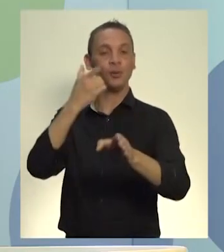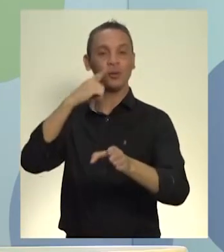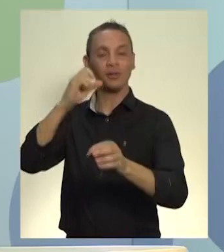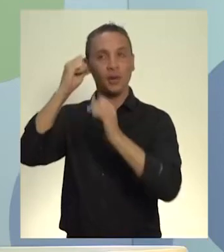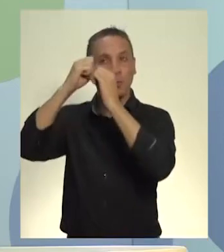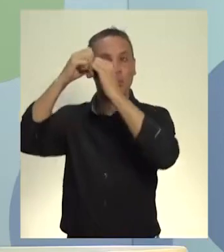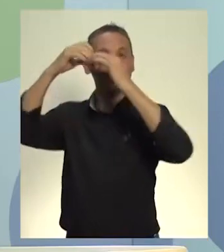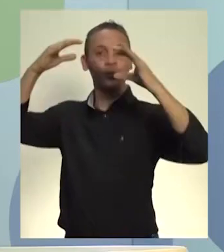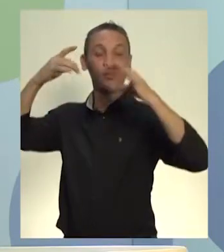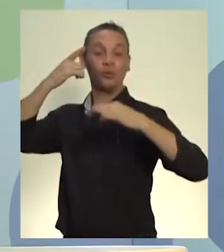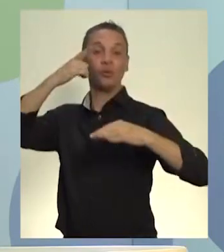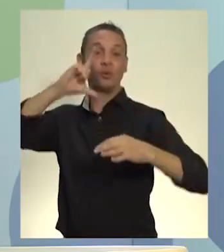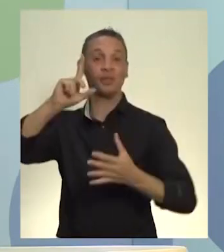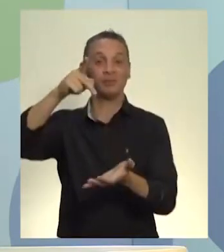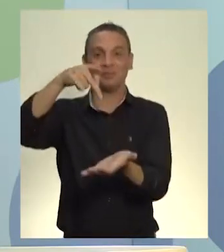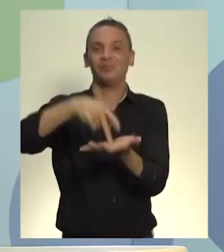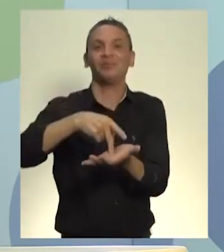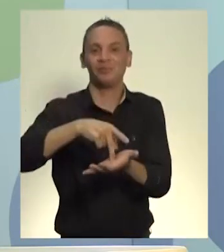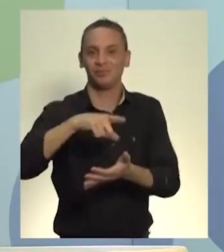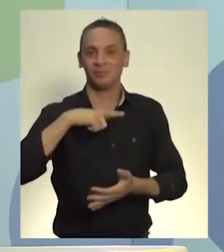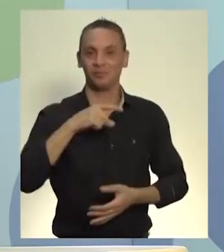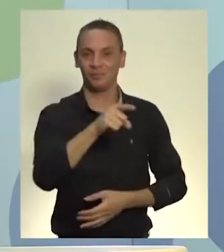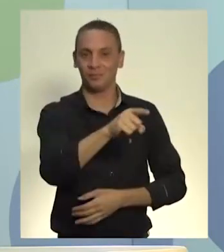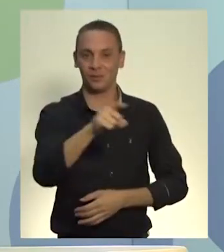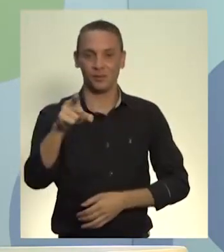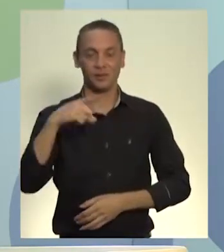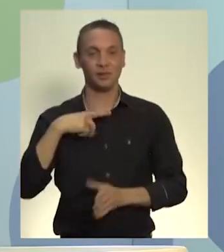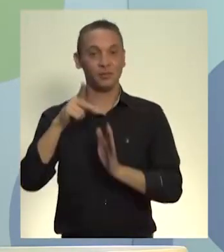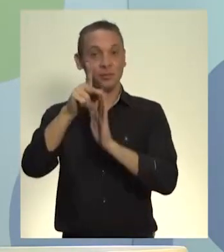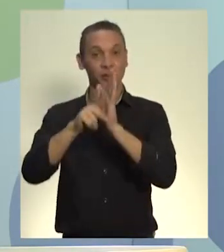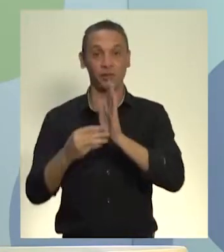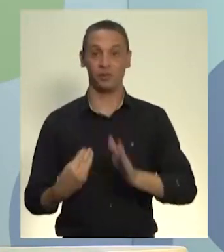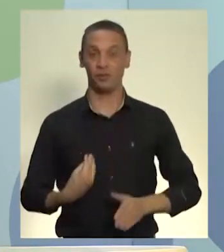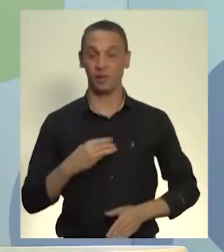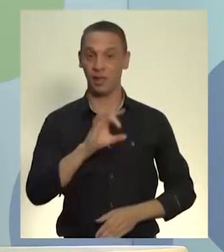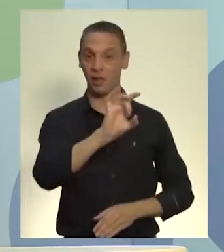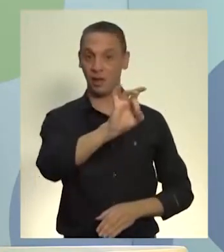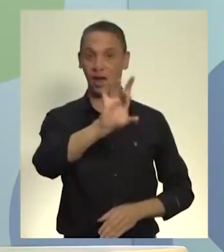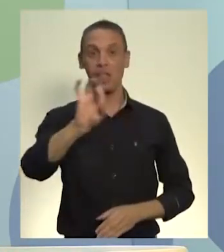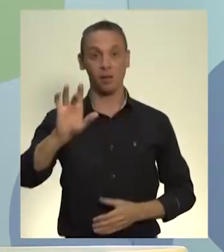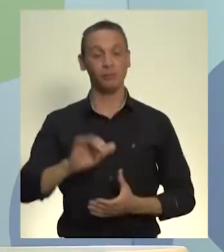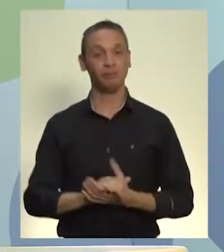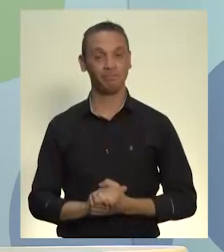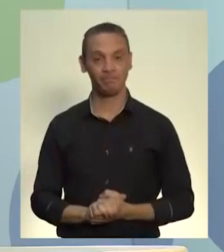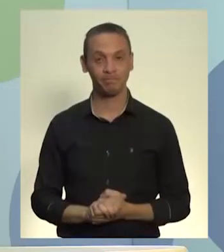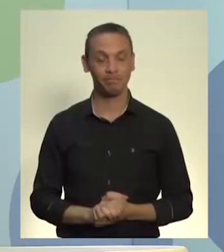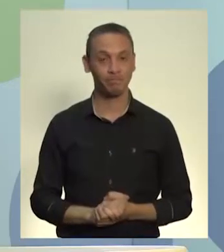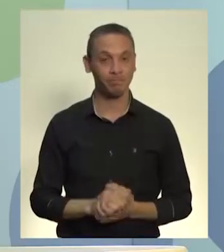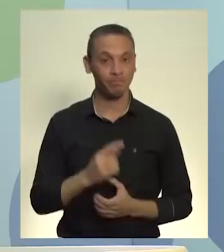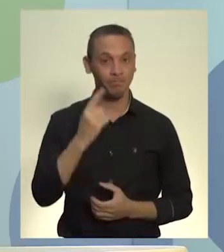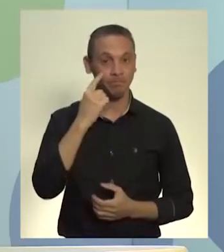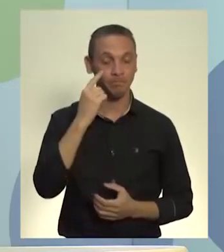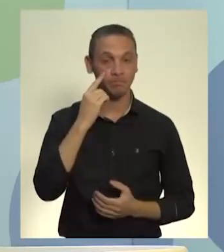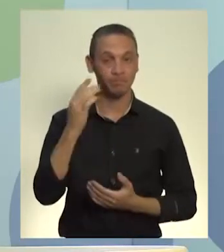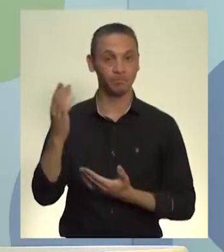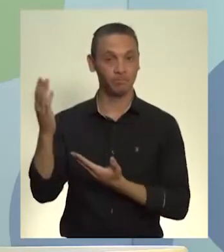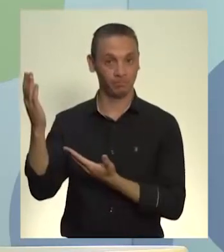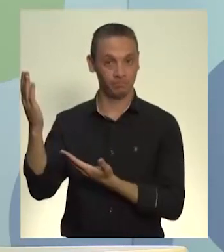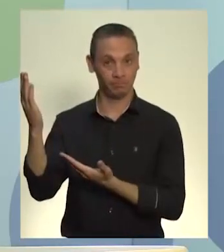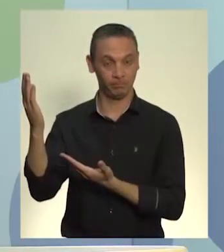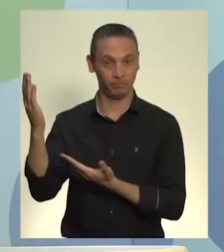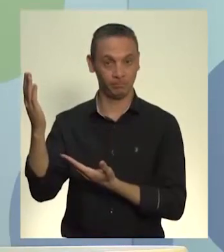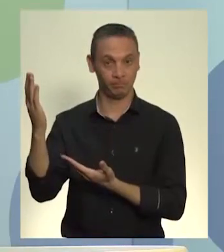de vocês, para chegar no projeto de vida de vocês. Então, a primeira